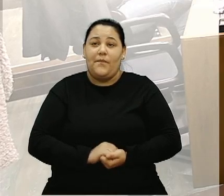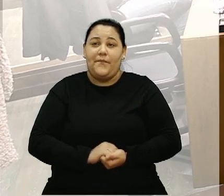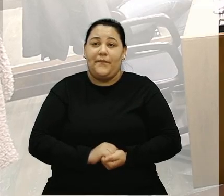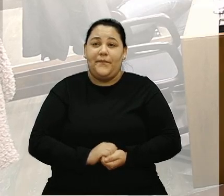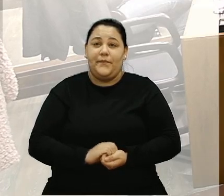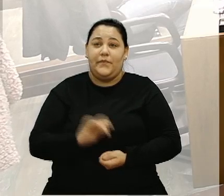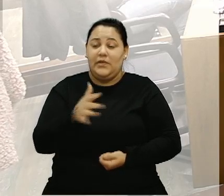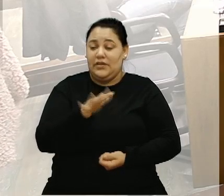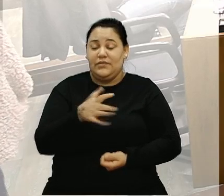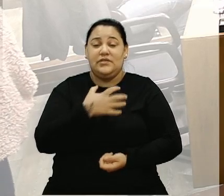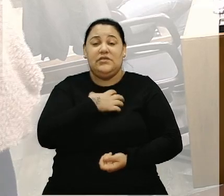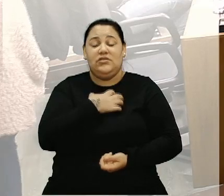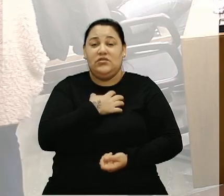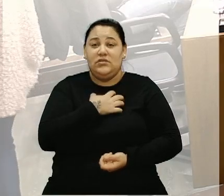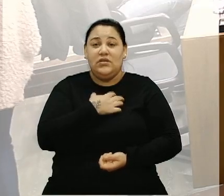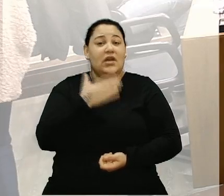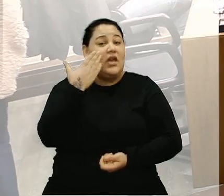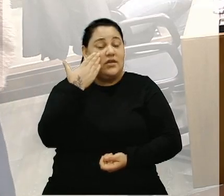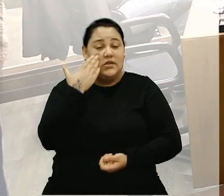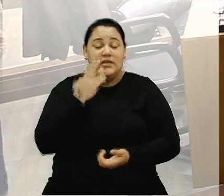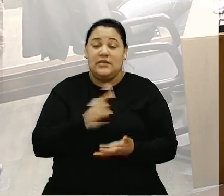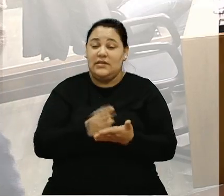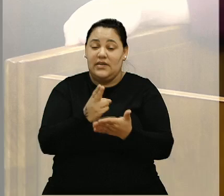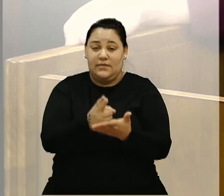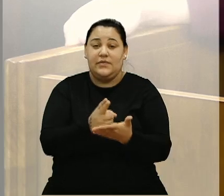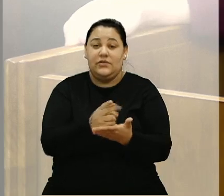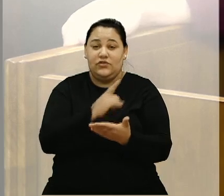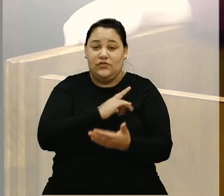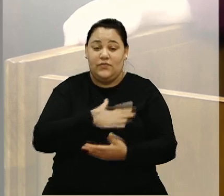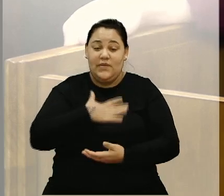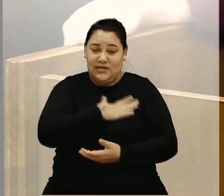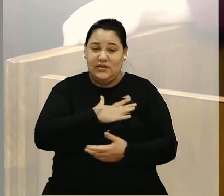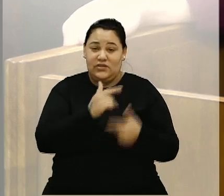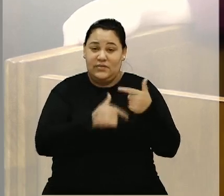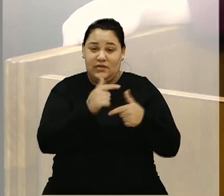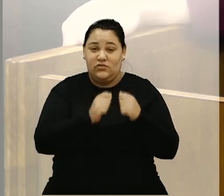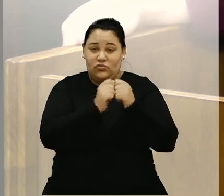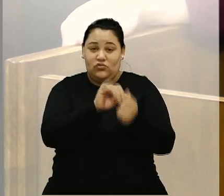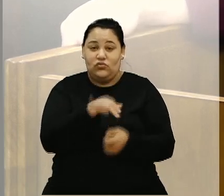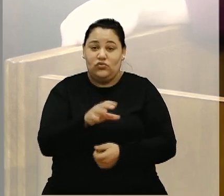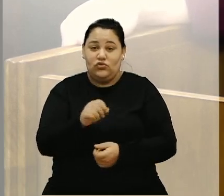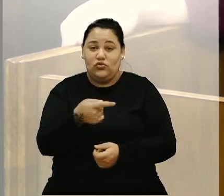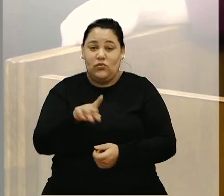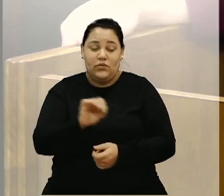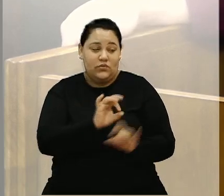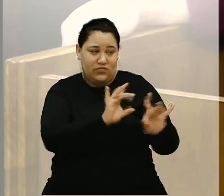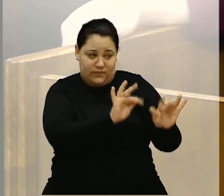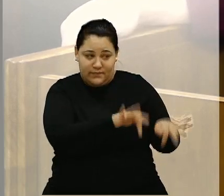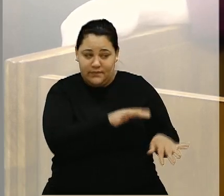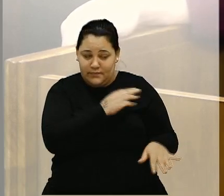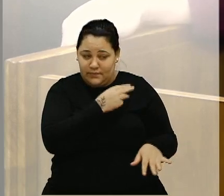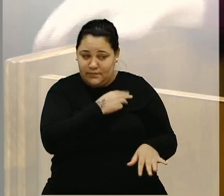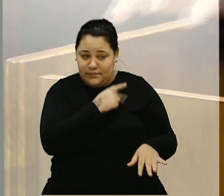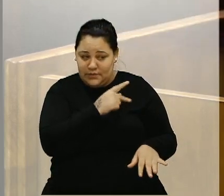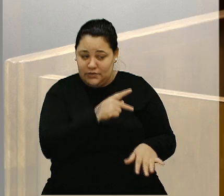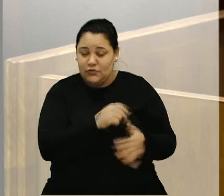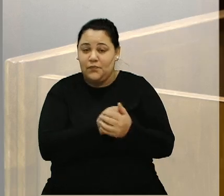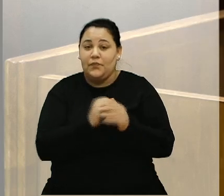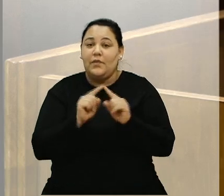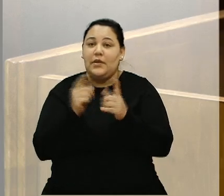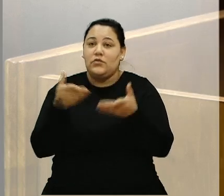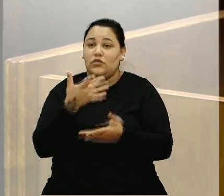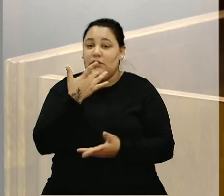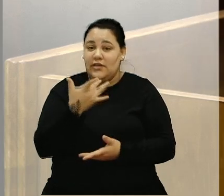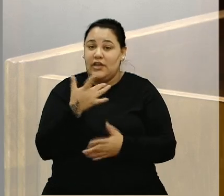Eu sei e sempre tive até o prazer de trabalhar junto com o João, só para concluir, senhor presidente. Mas hoje de tarde, Rafael, já vou